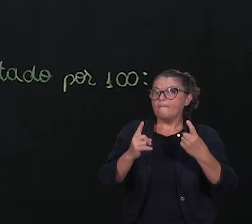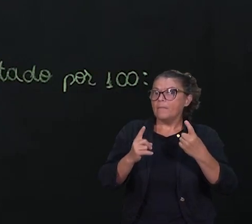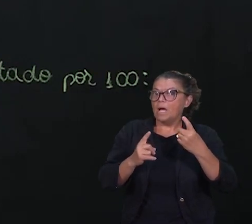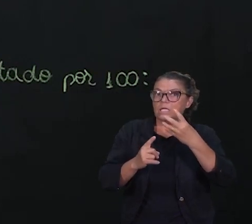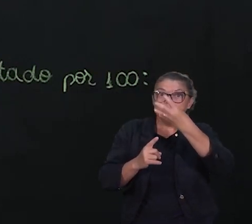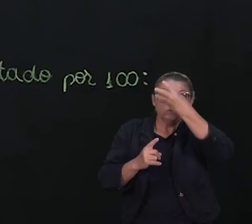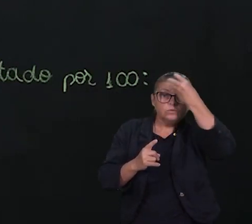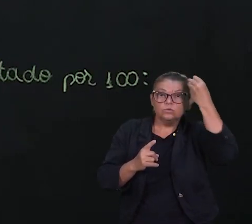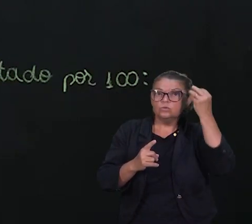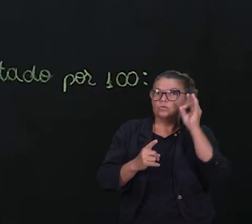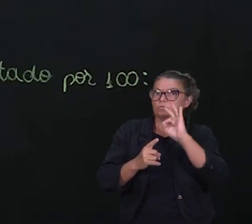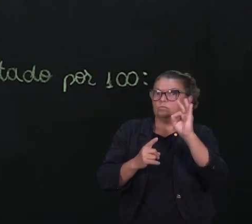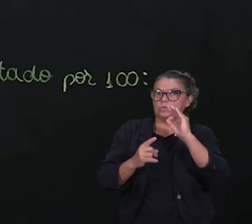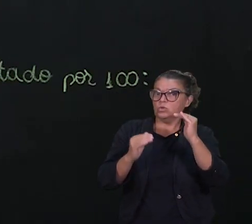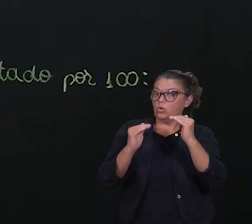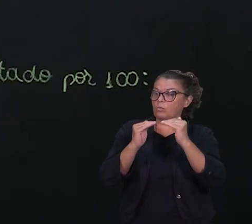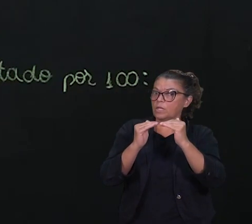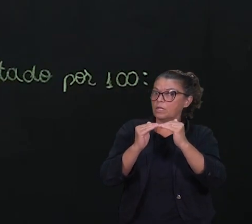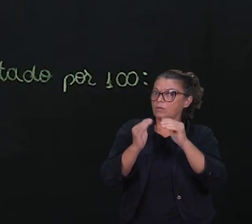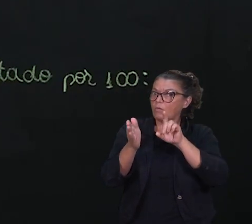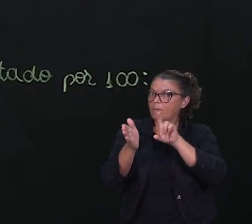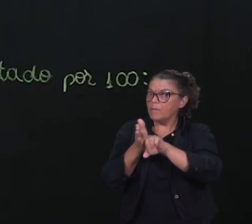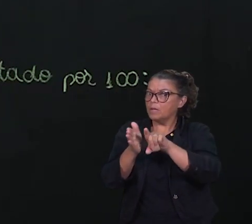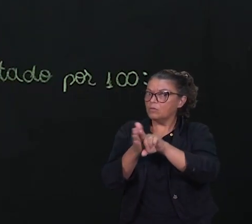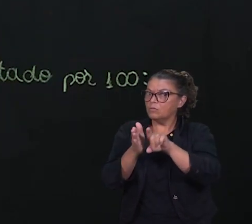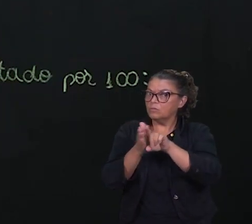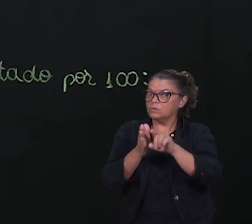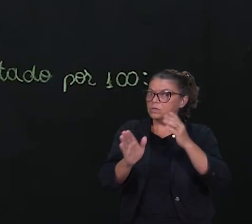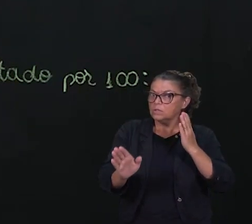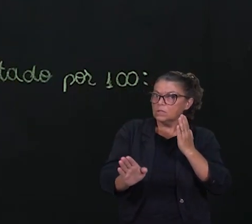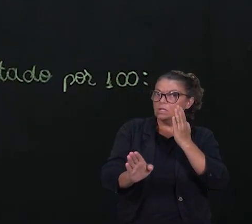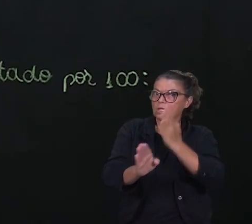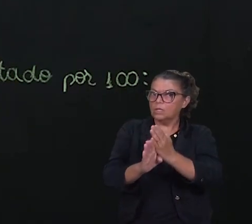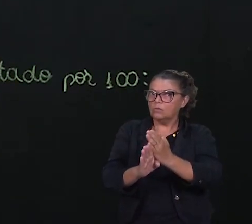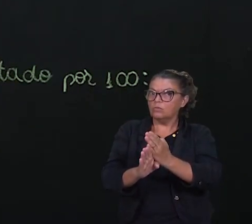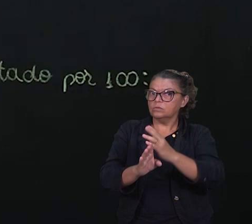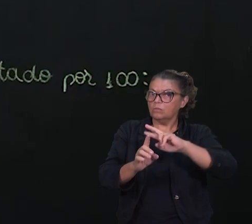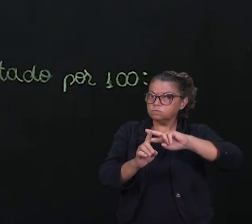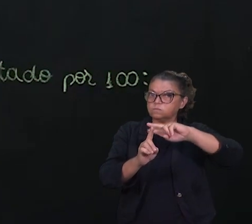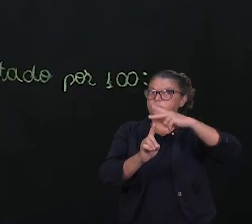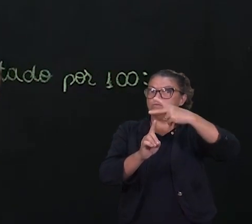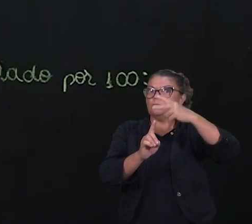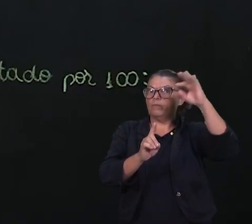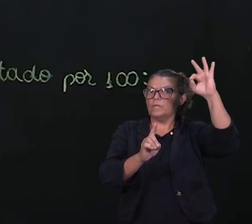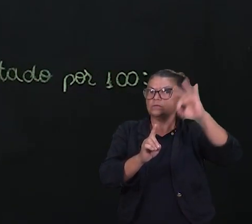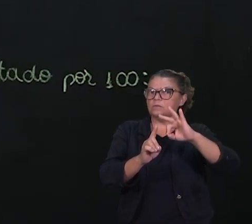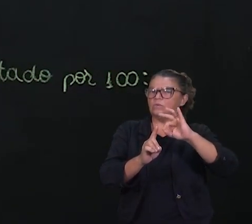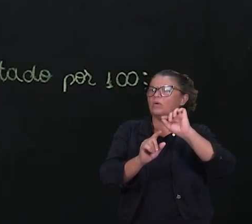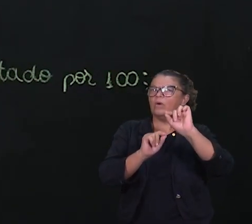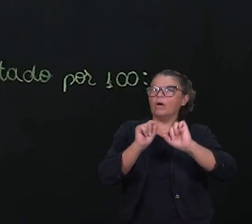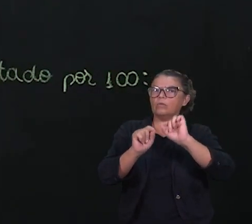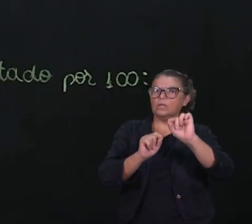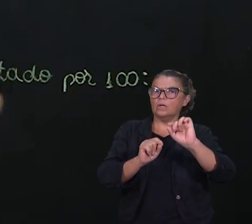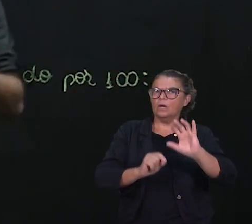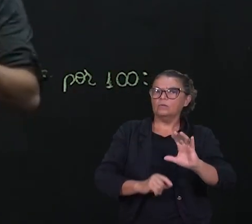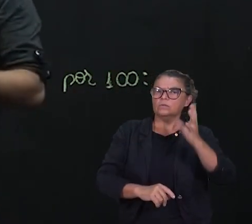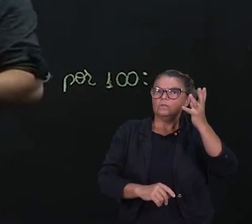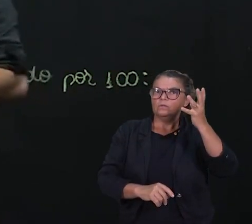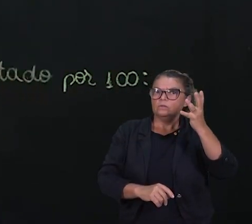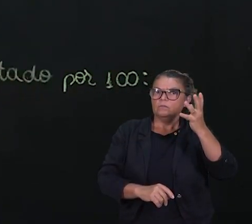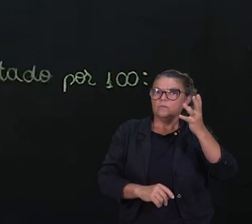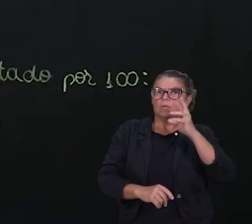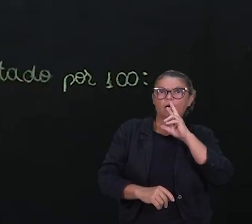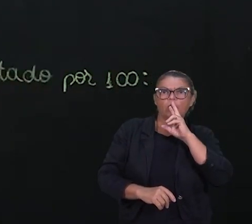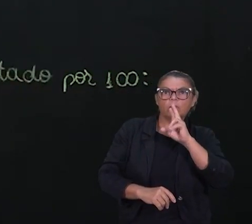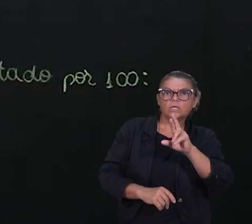esqueçam que, de acordo com a questão, eu tenho que achar o acréscimo percentual. O que acontece aqui é